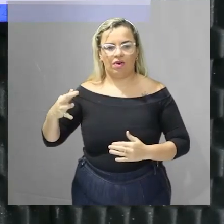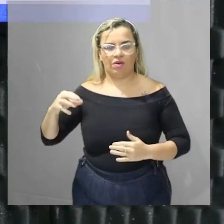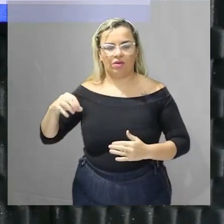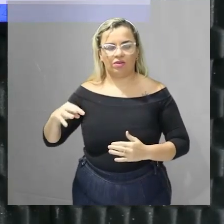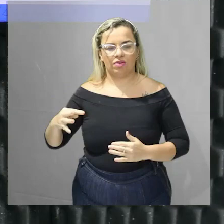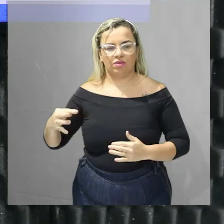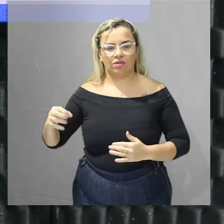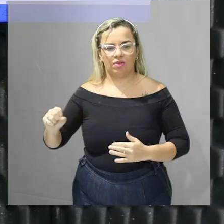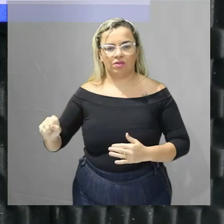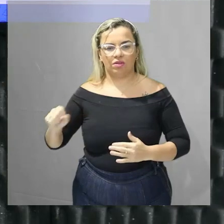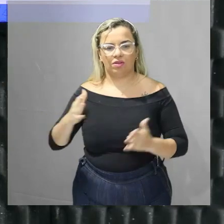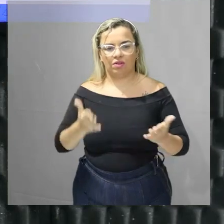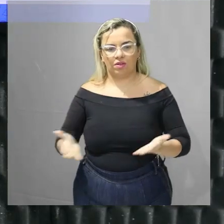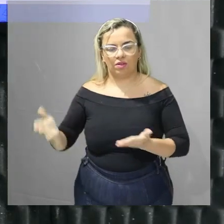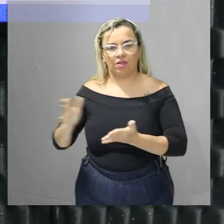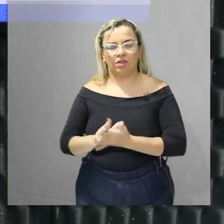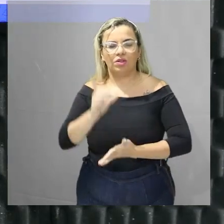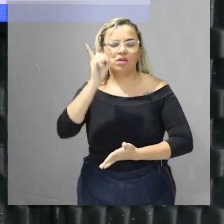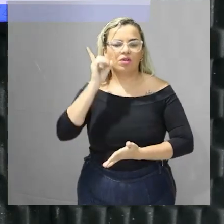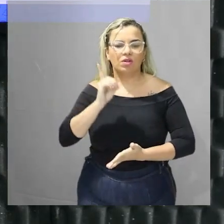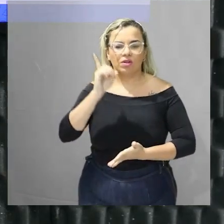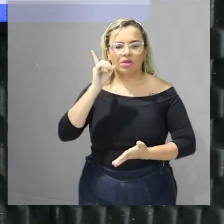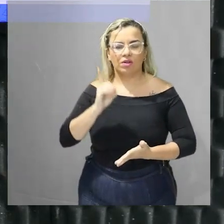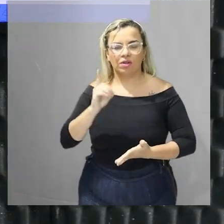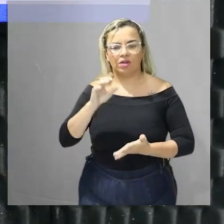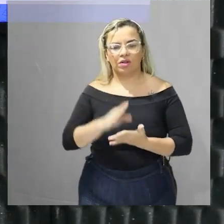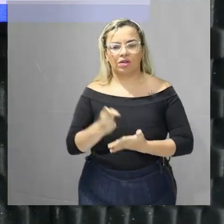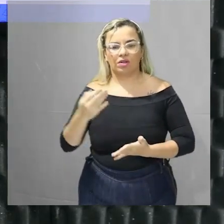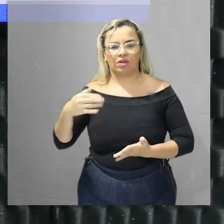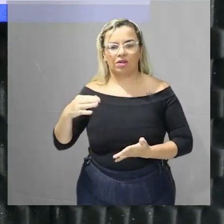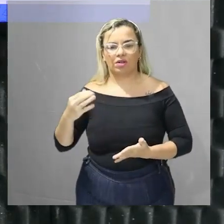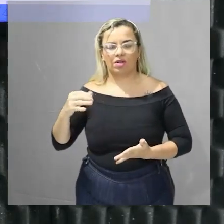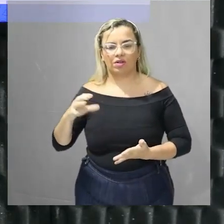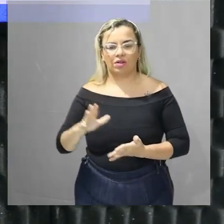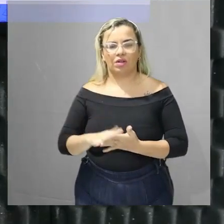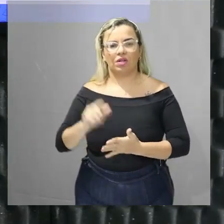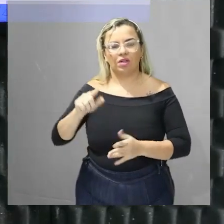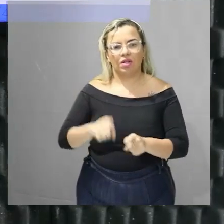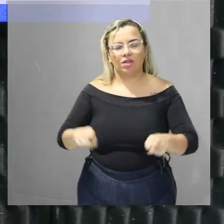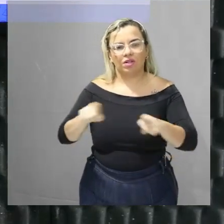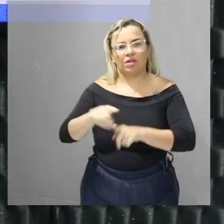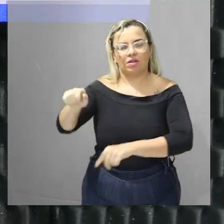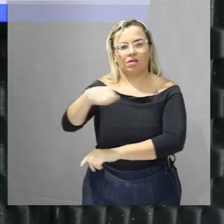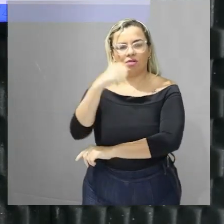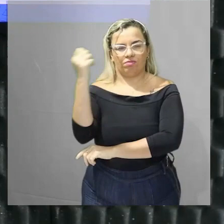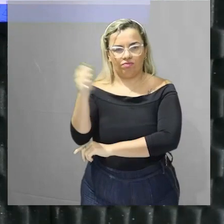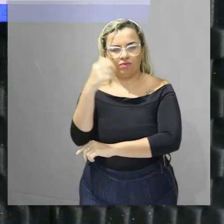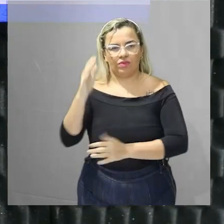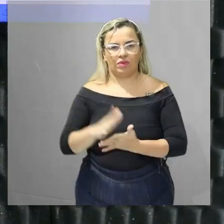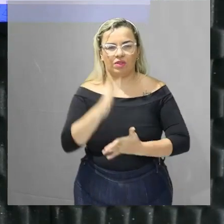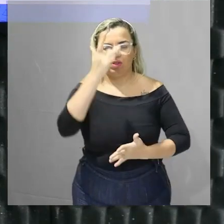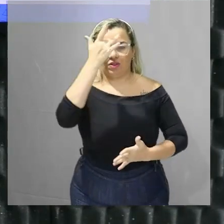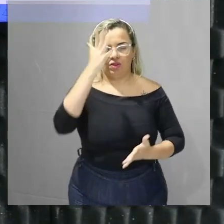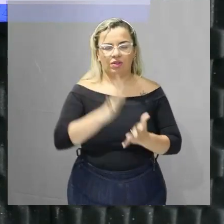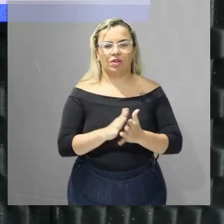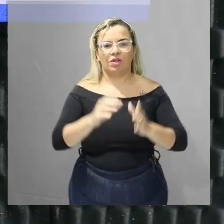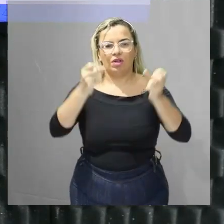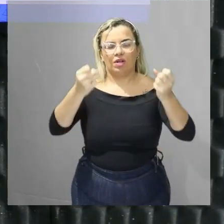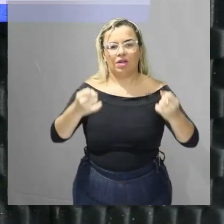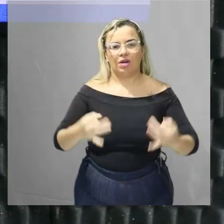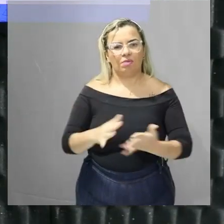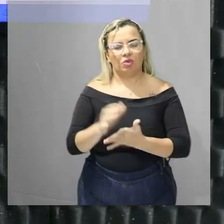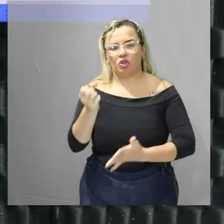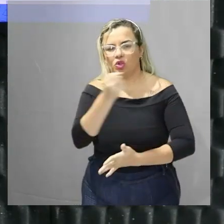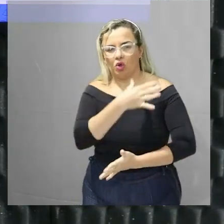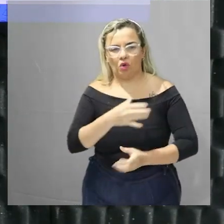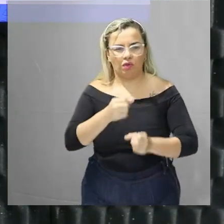waterfronts de Baltimore, nos Estados Unidos, Barcelona, na Espanha e Buenos Aires, na Argentina. Agora fica fácil, ele está falando para